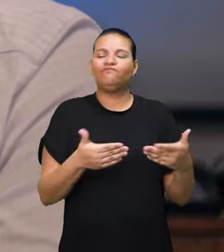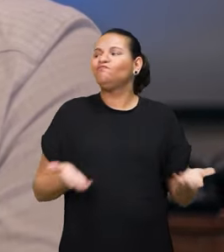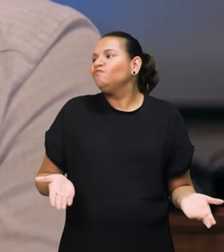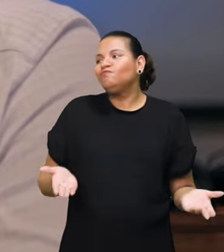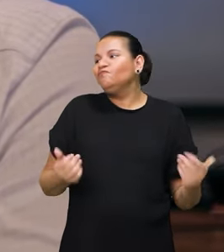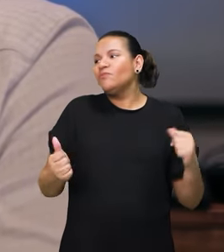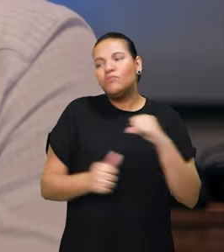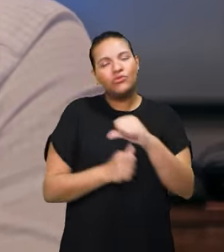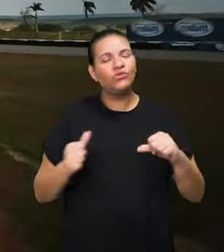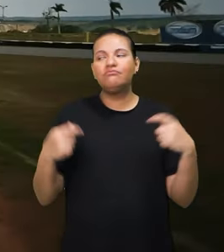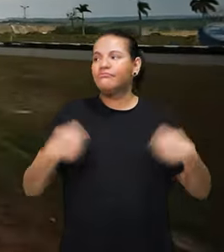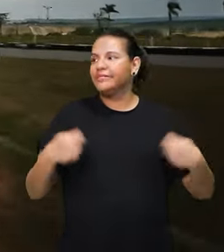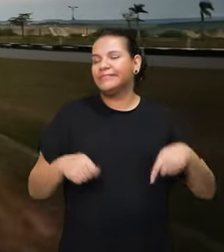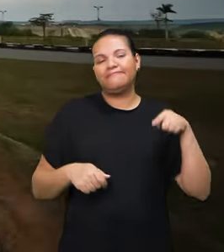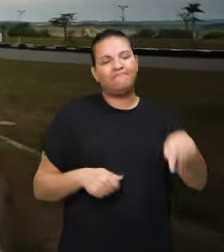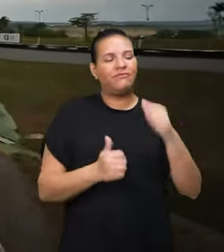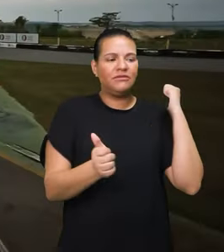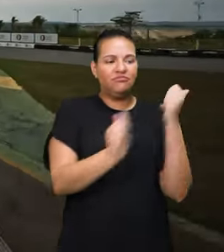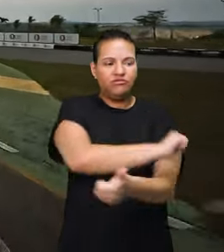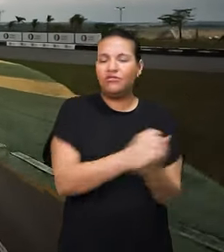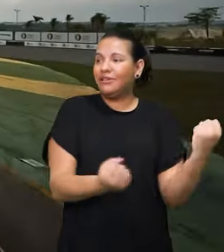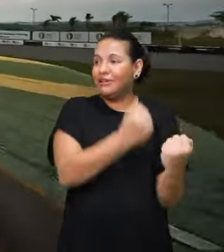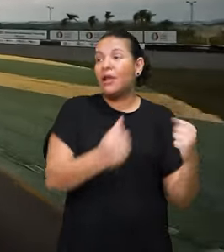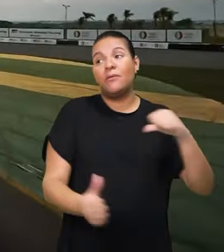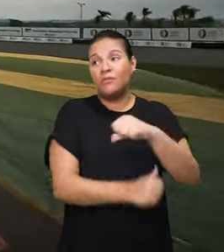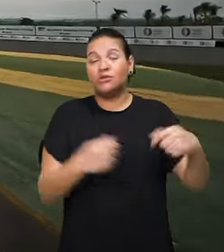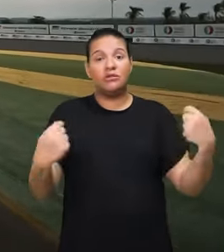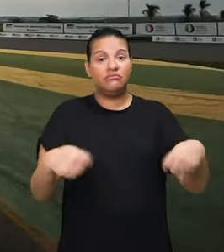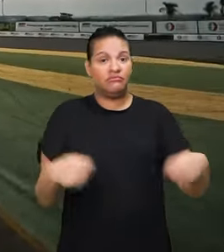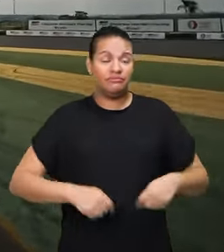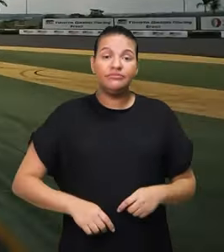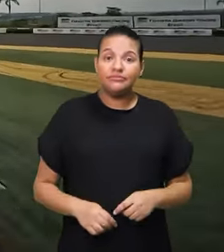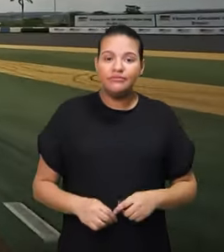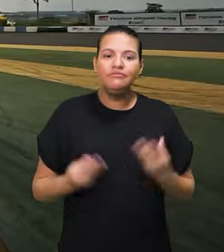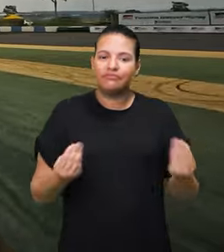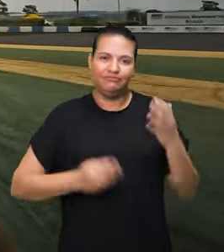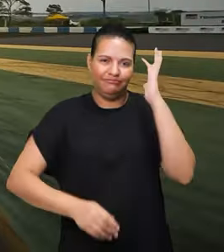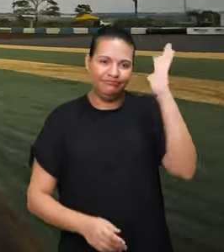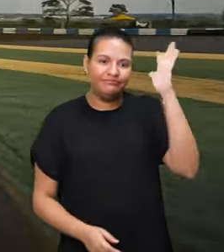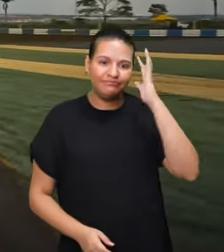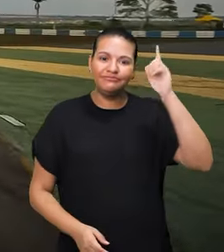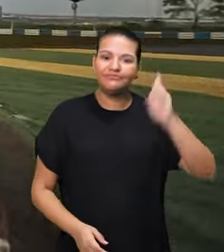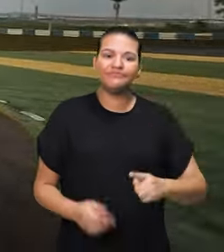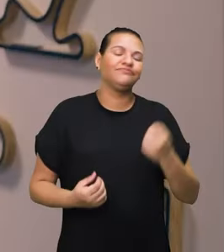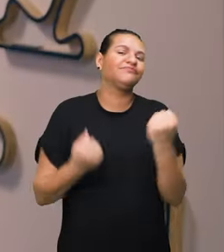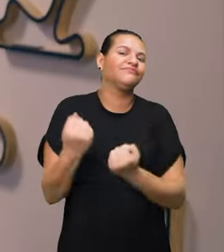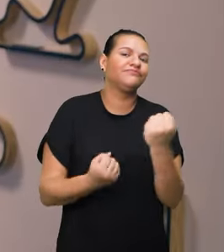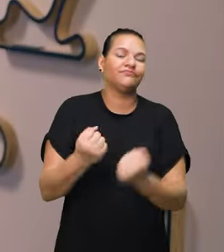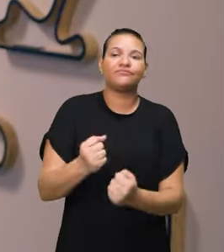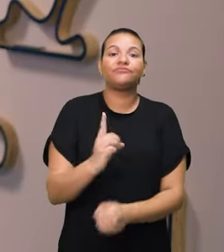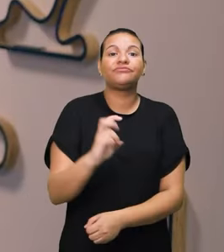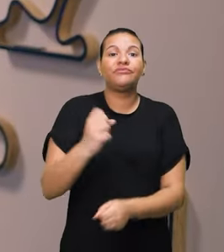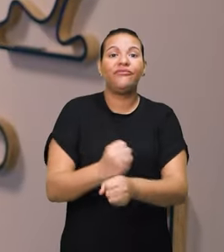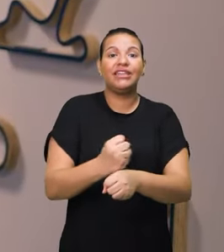momento que a gente falou não o mundo mudou precisamos mudar o carro da ST se a gente parar para pensar como fosse um carro de rua imagina um